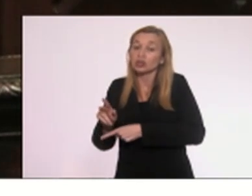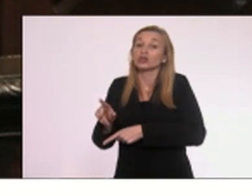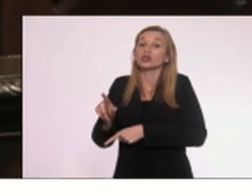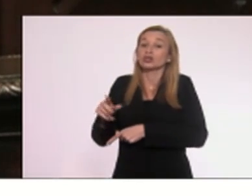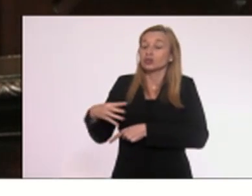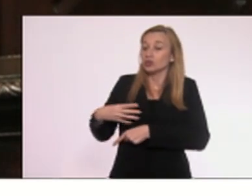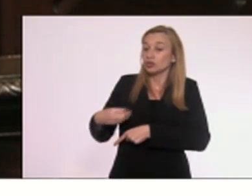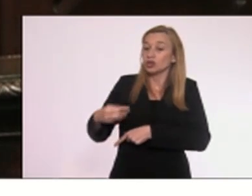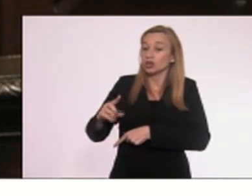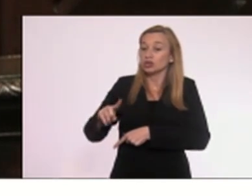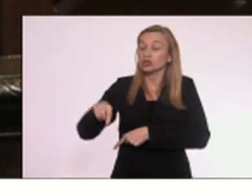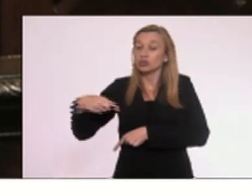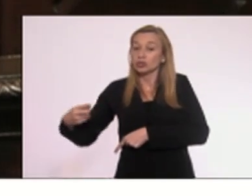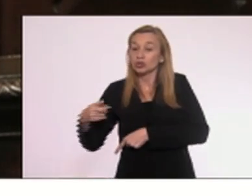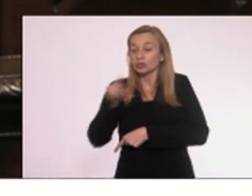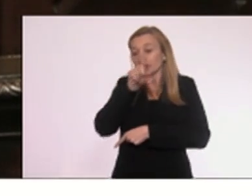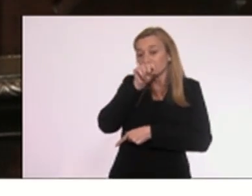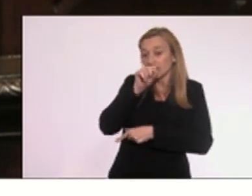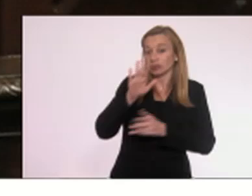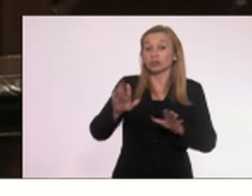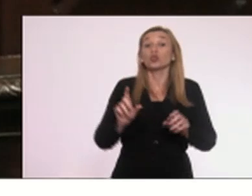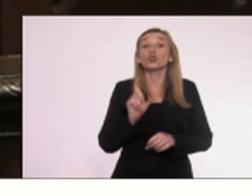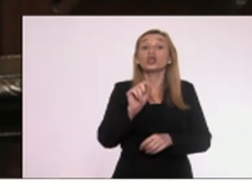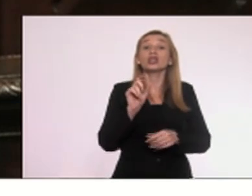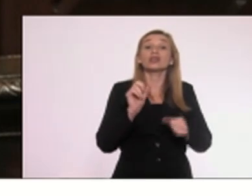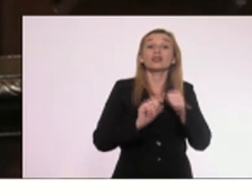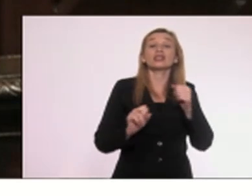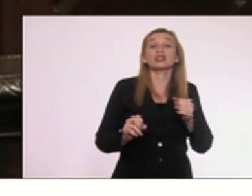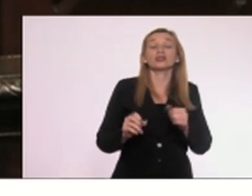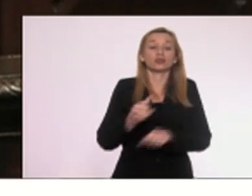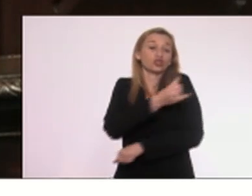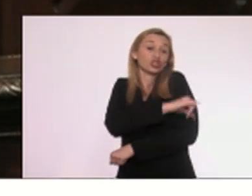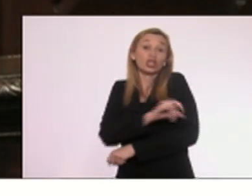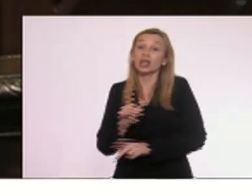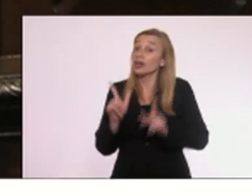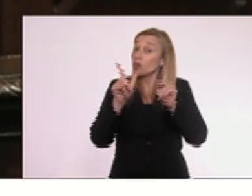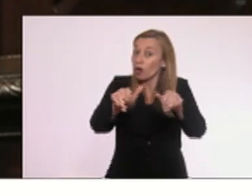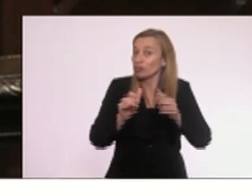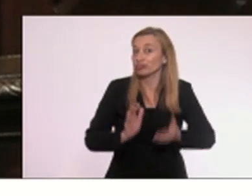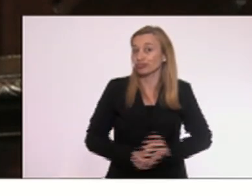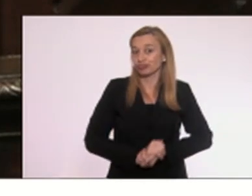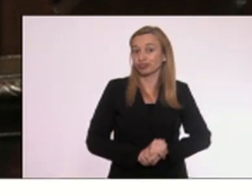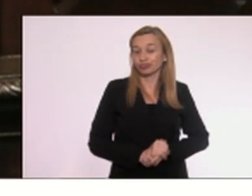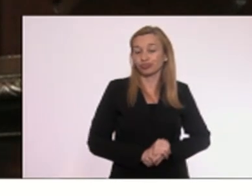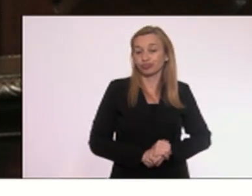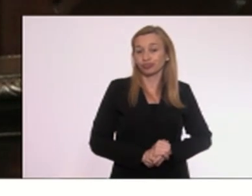O que está sendo feito no Rio de Janeiro é a mesma coisa. Se